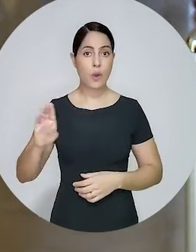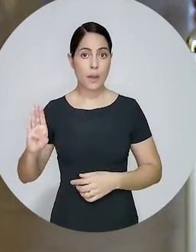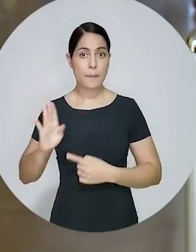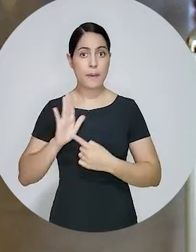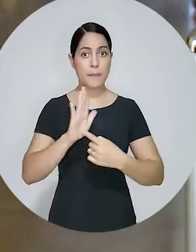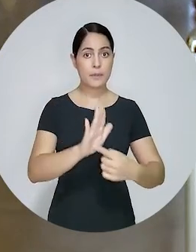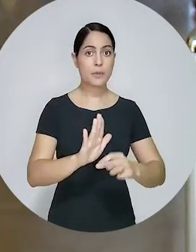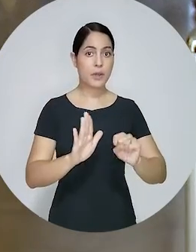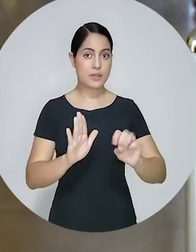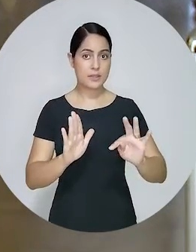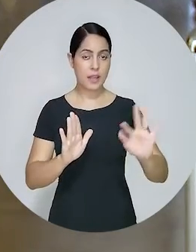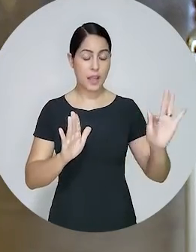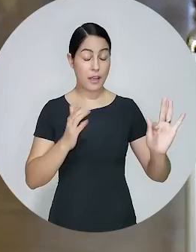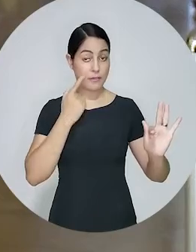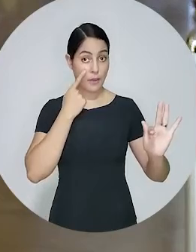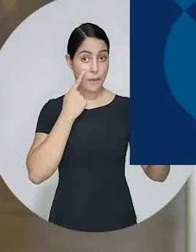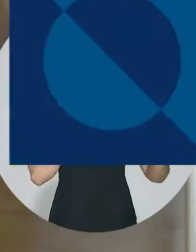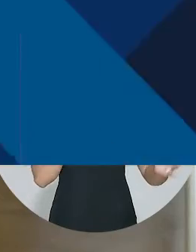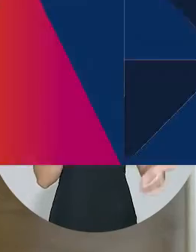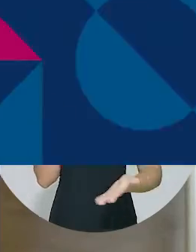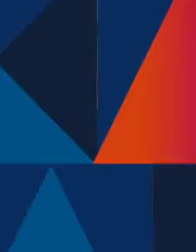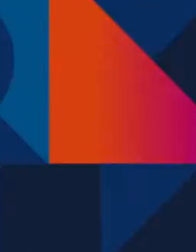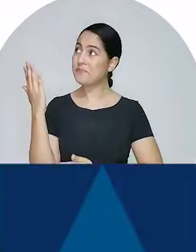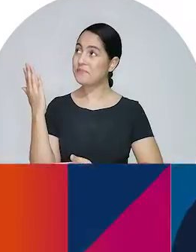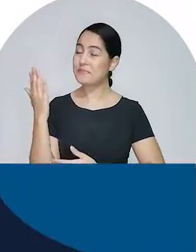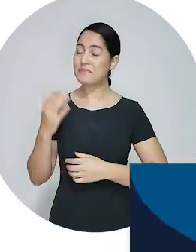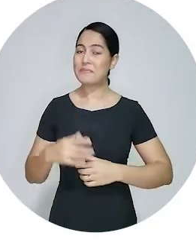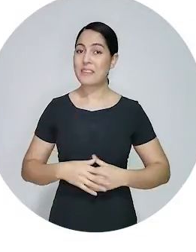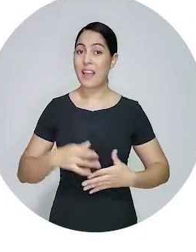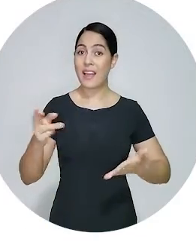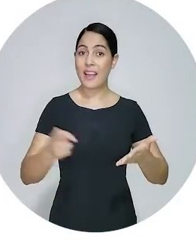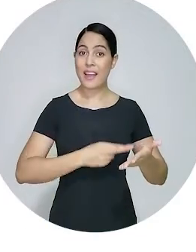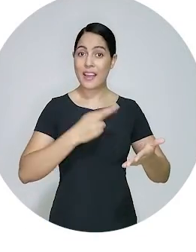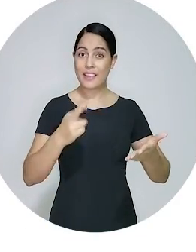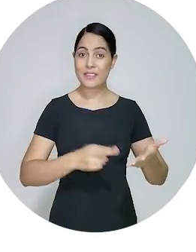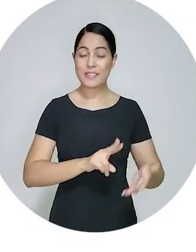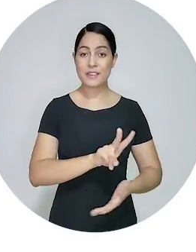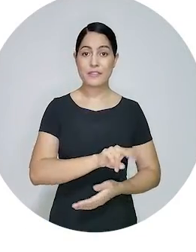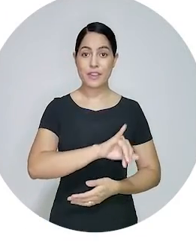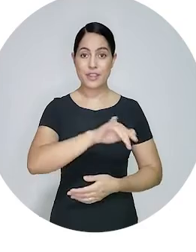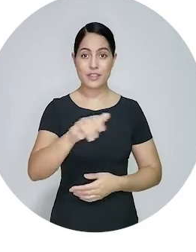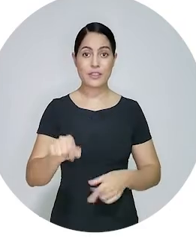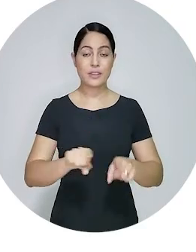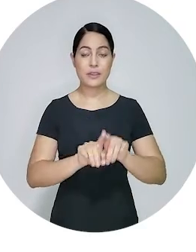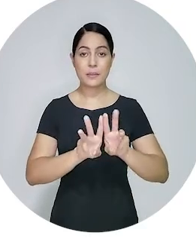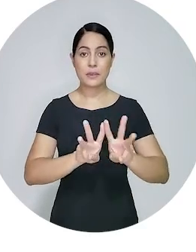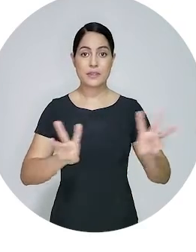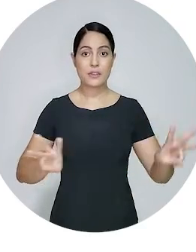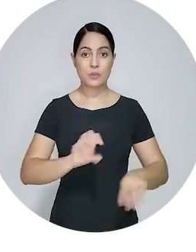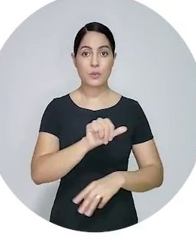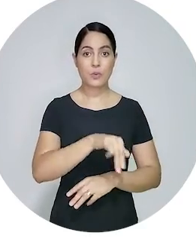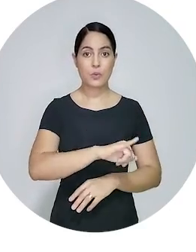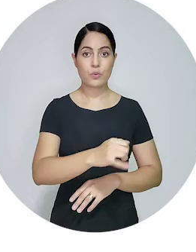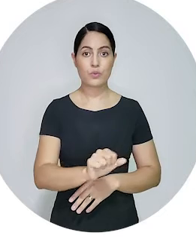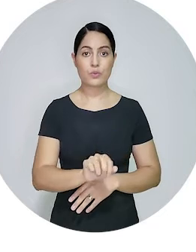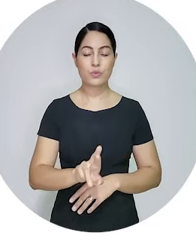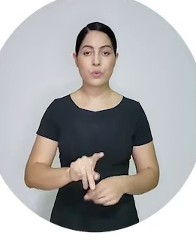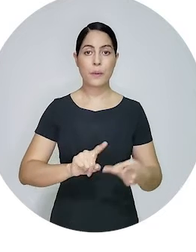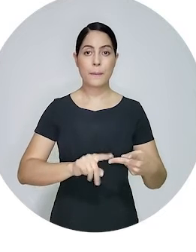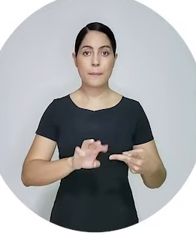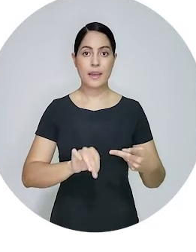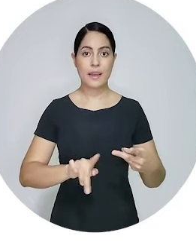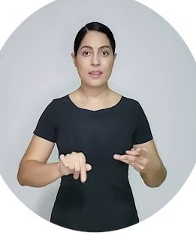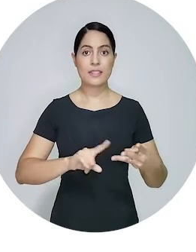ao Supremo Tribunal Federal. Acompanhe. A revista Veja e os sites Conjur, Migalhas e